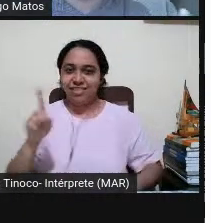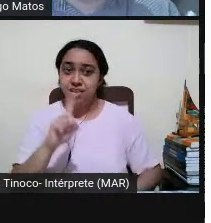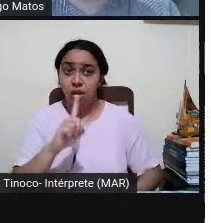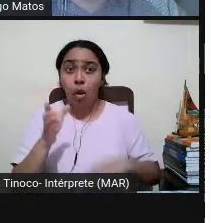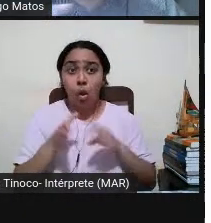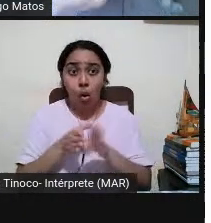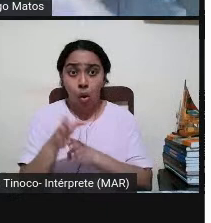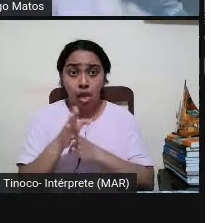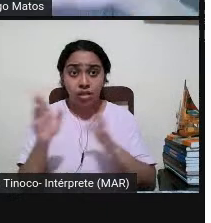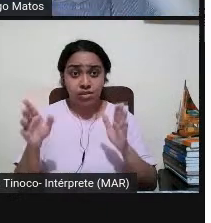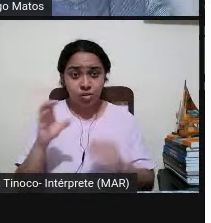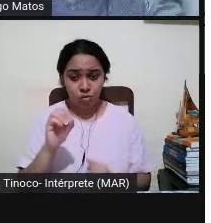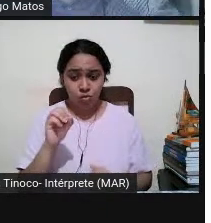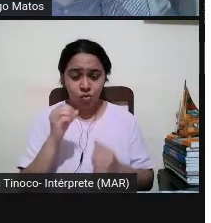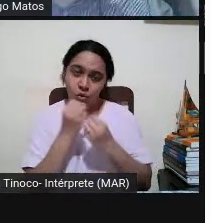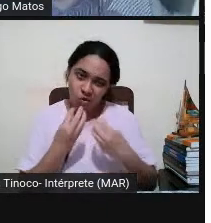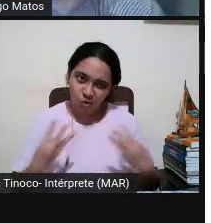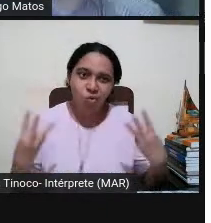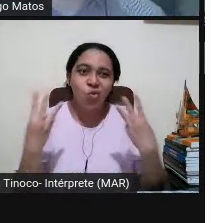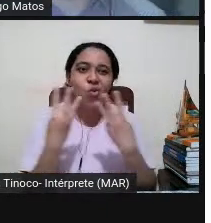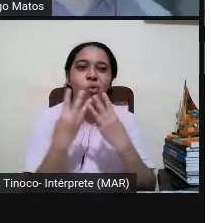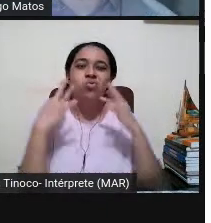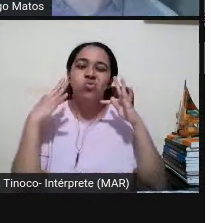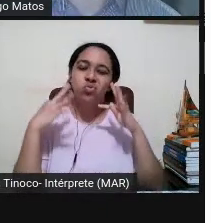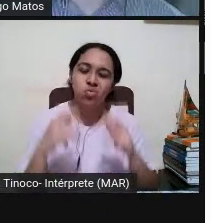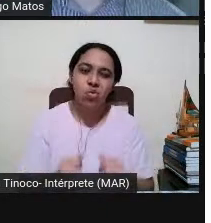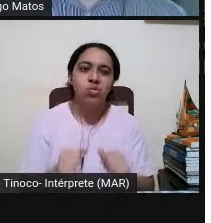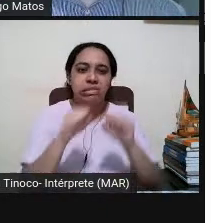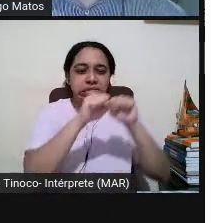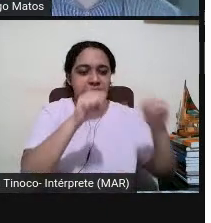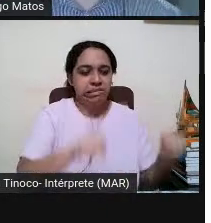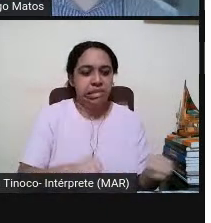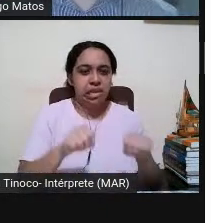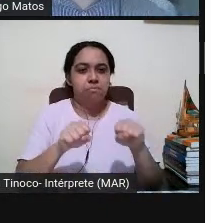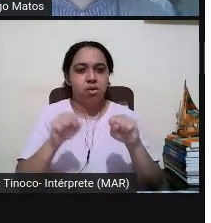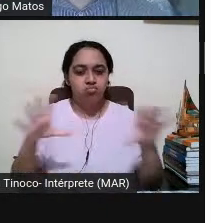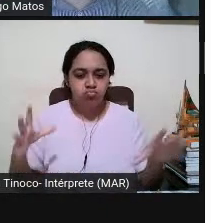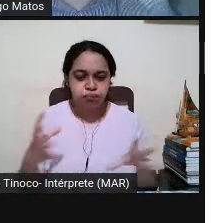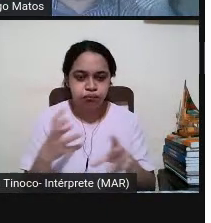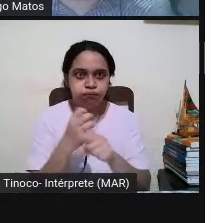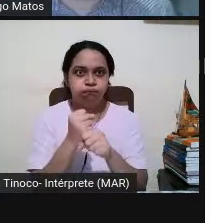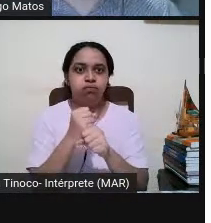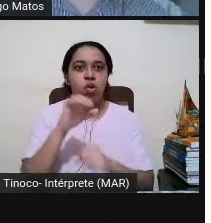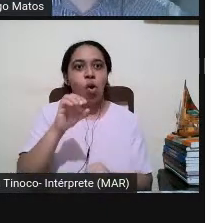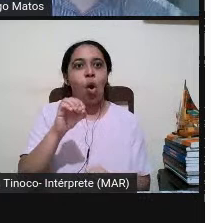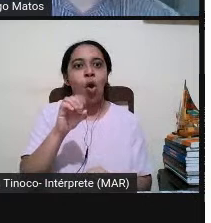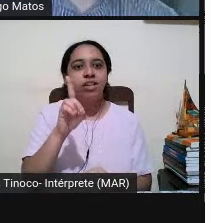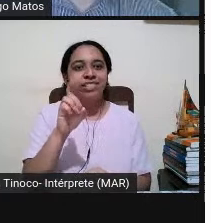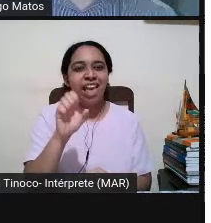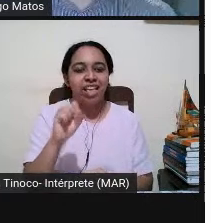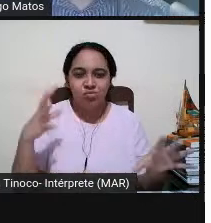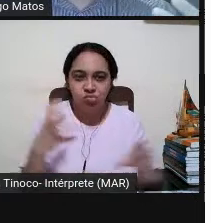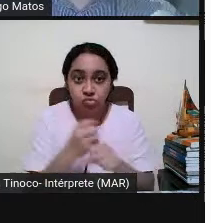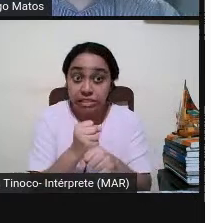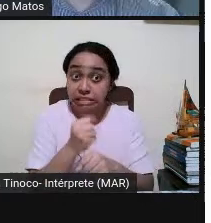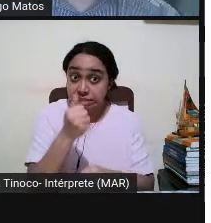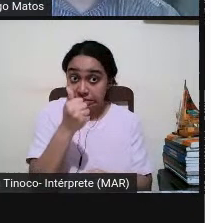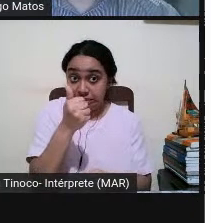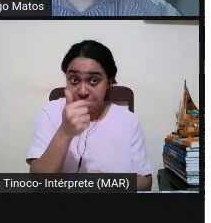que criou todo esse sistema desses o deesses para que a gente trabalhando em conjunto